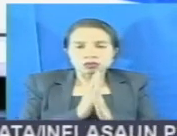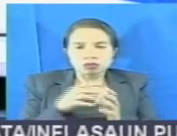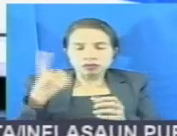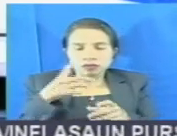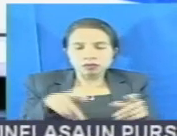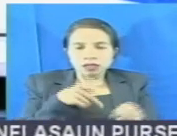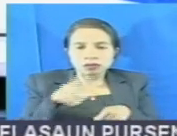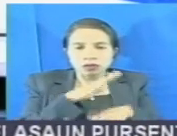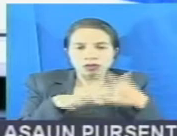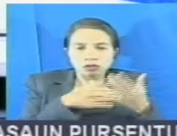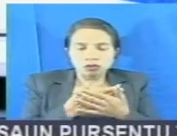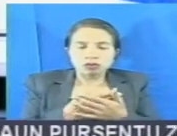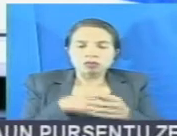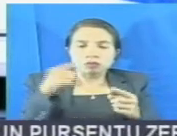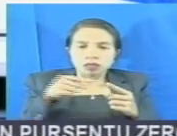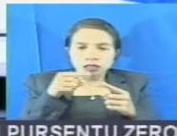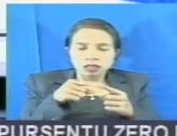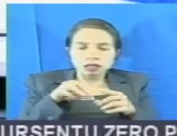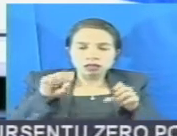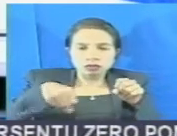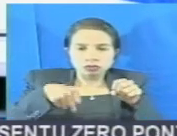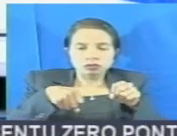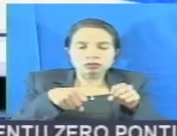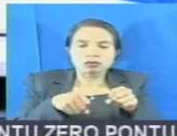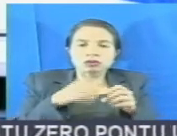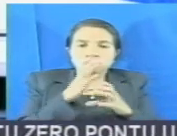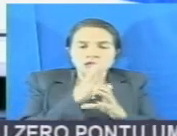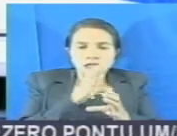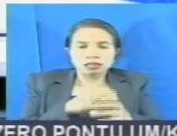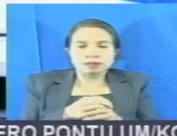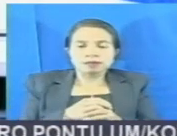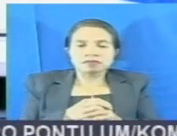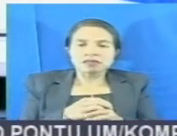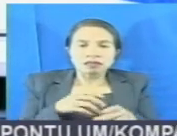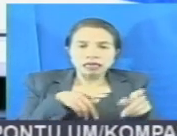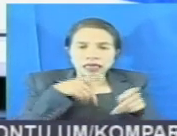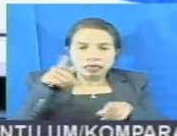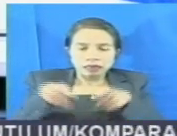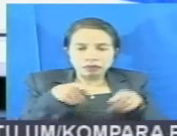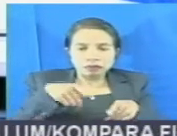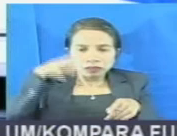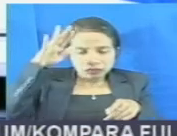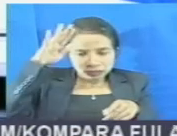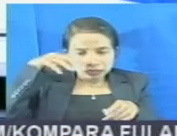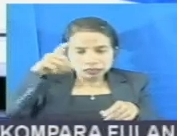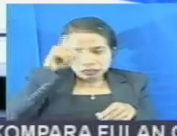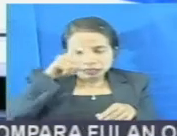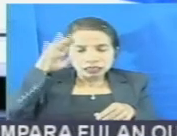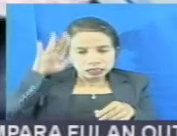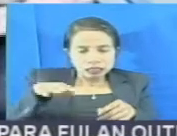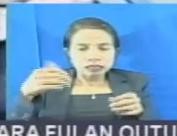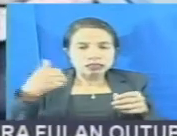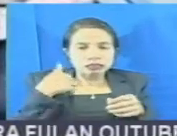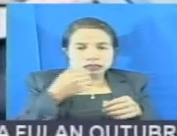lori careta ou motor, tem que ser a carta de condução. Quer dizer que minoridade se deu que a carta de condução, nem a label. Ok, tu fala para a